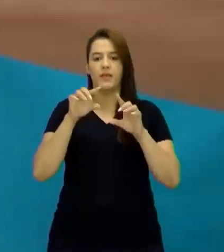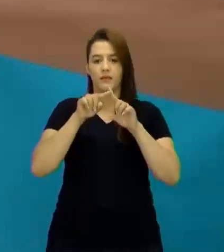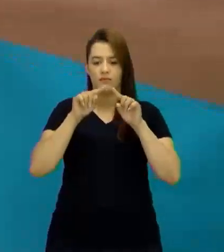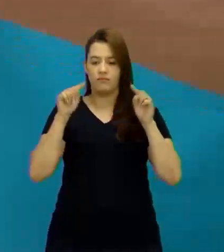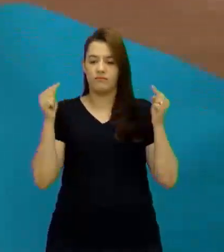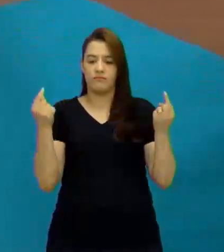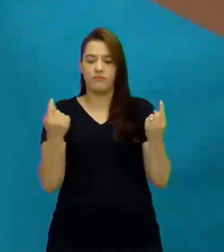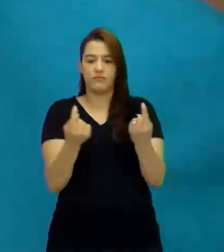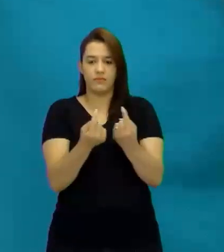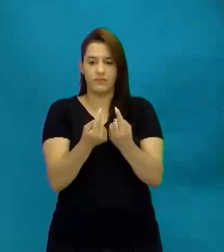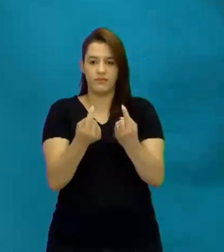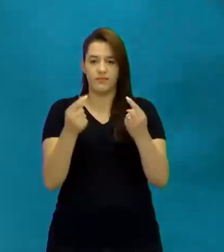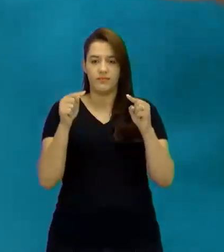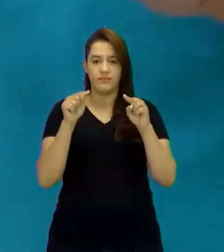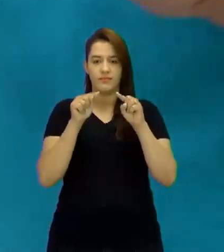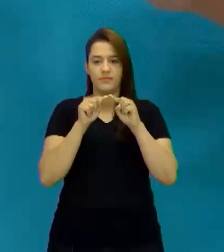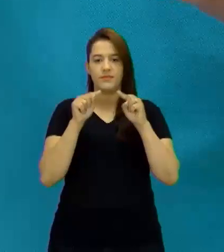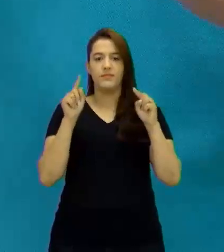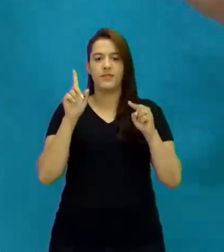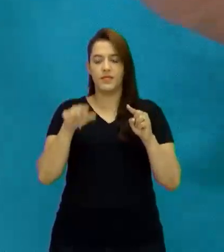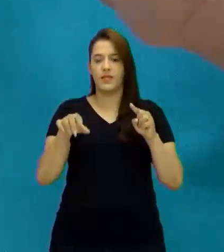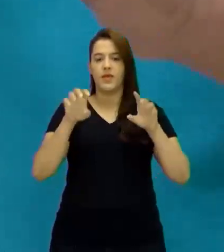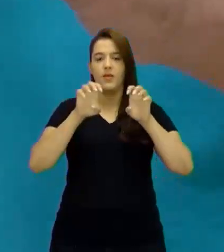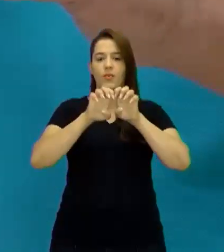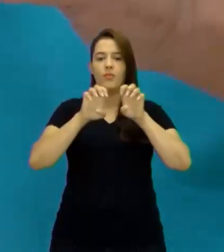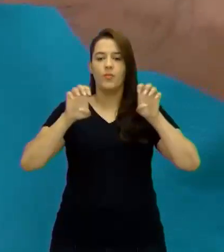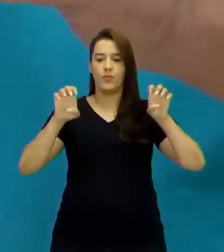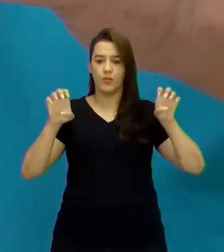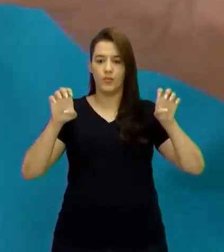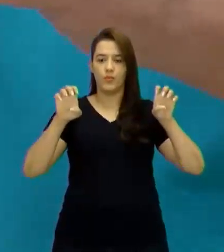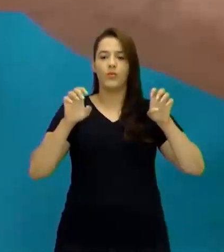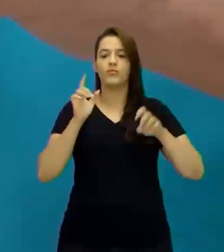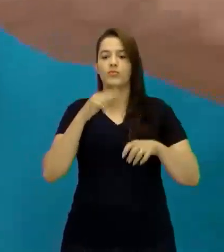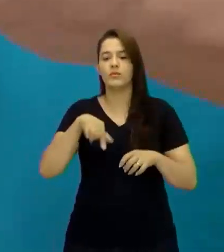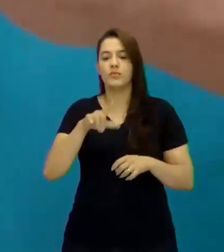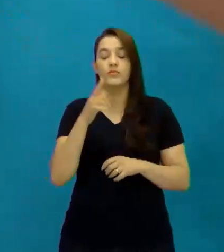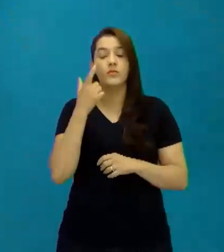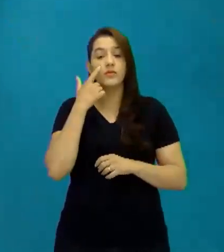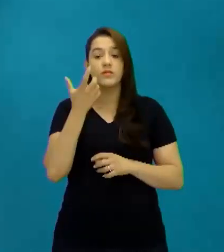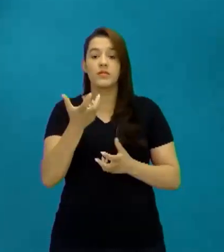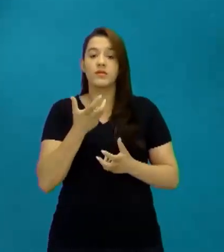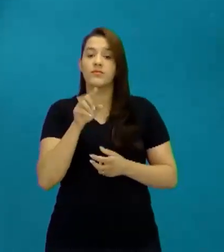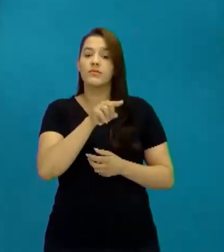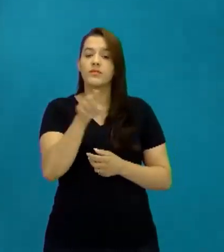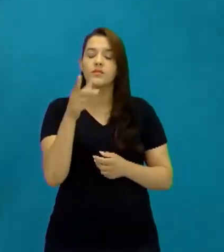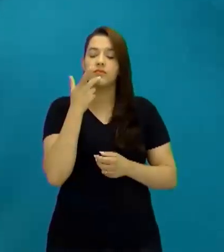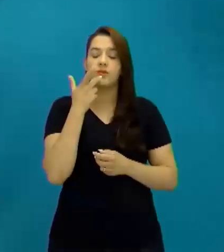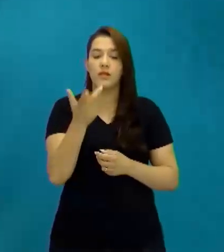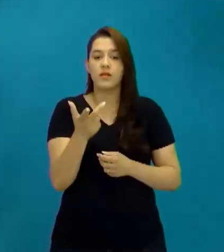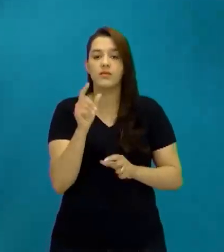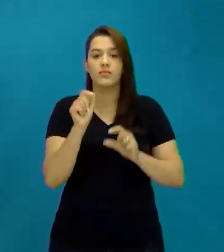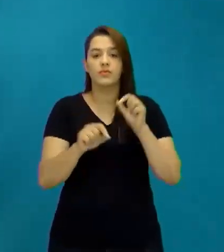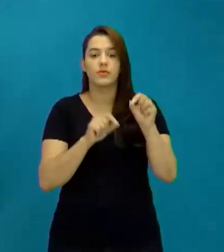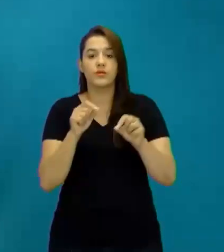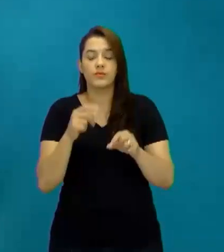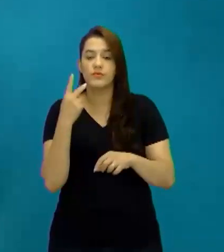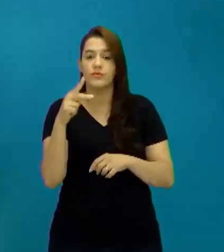que seria a linha equatorial, que é uma coisa de construção que a gente vai ignorar, eu queria que você me dissesse se